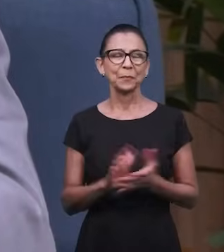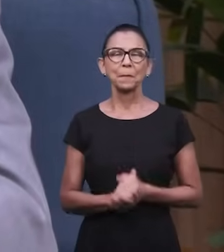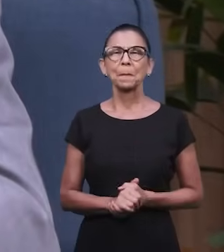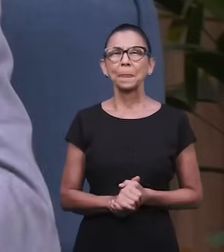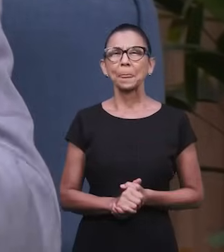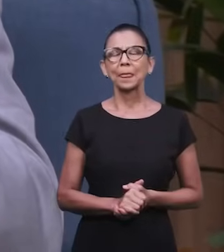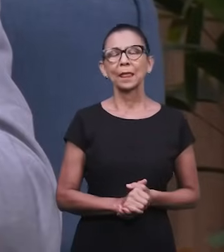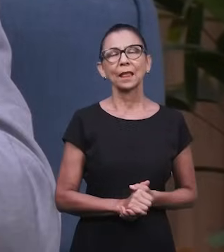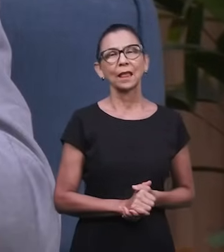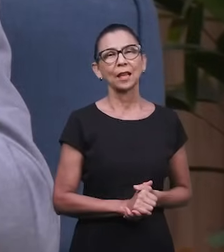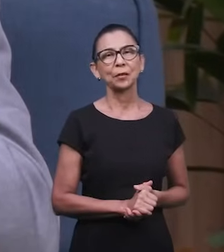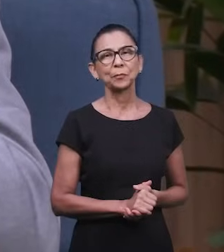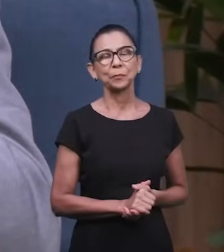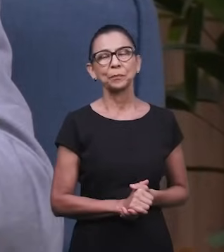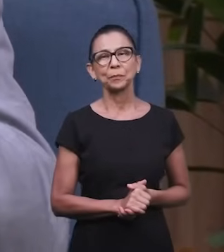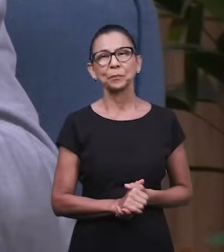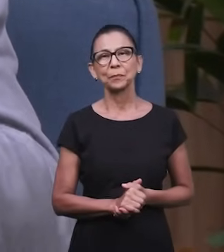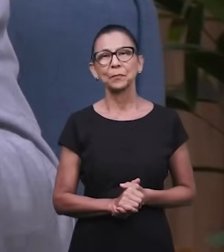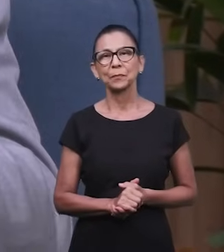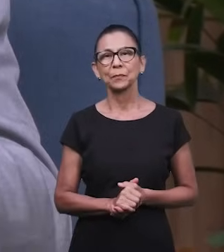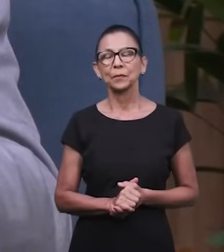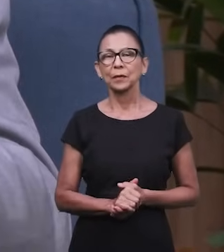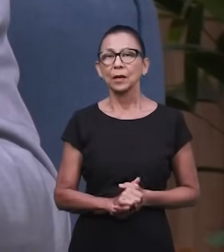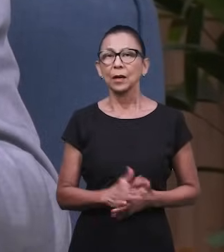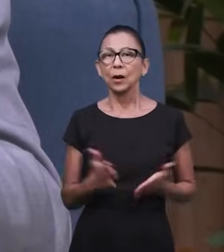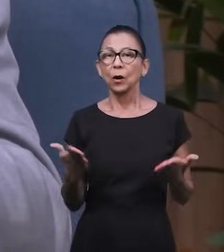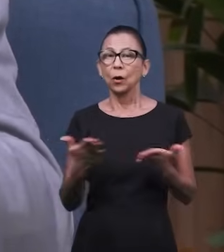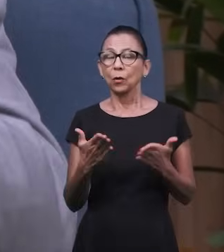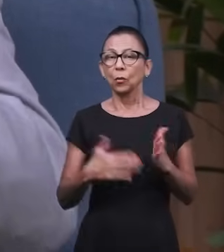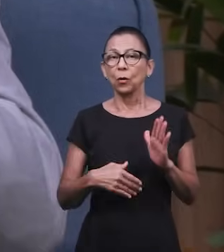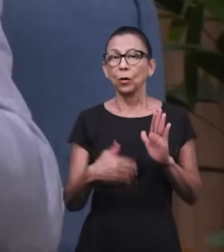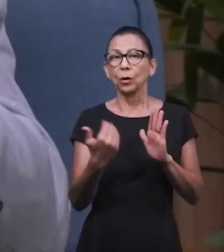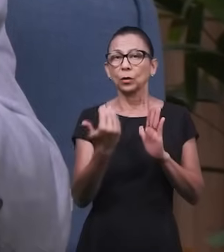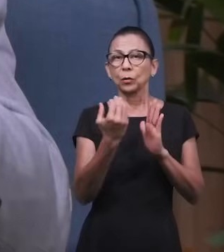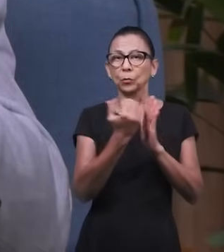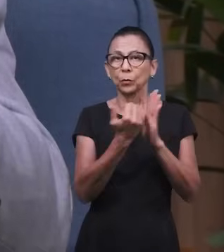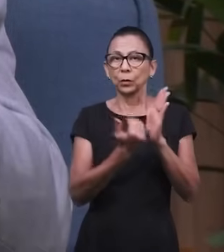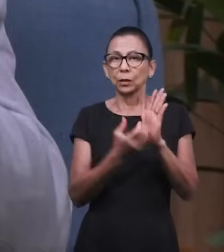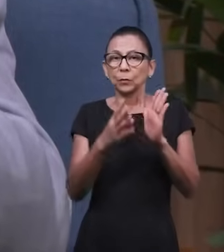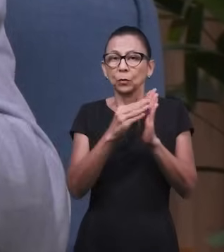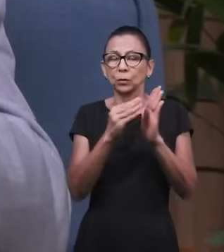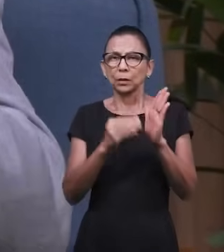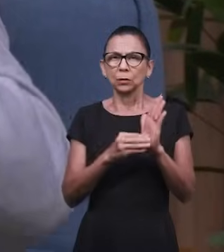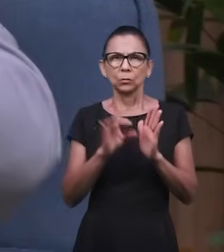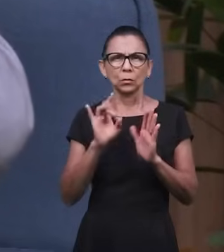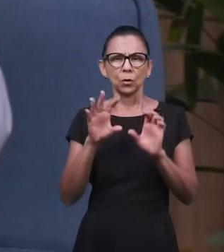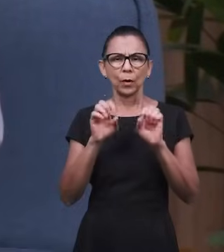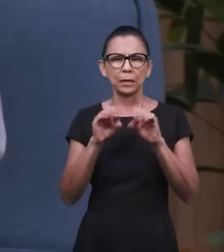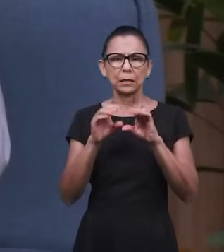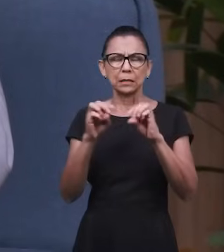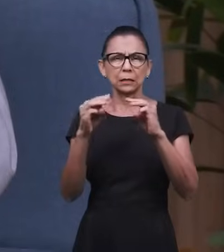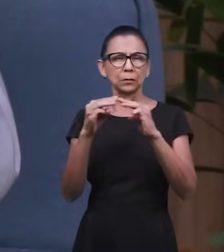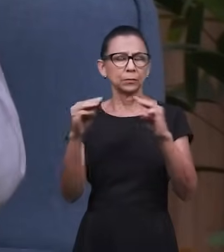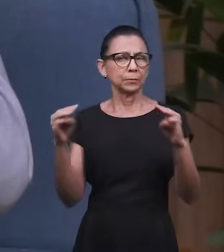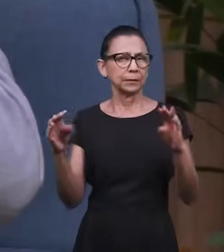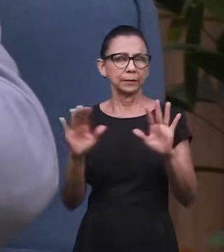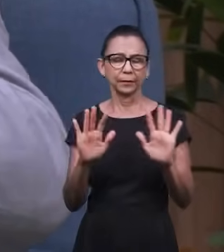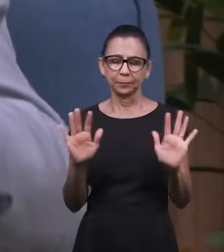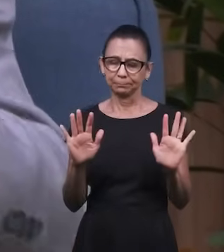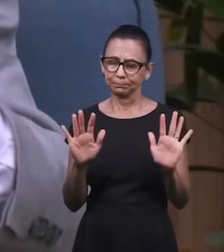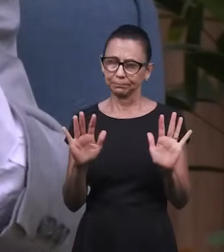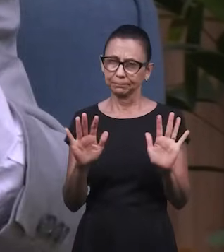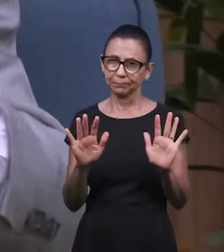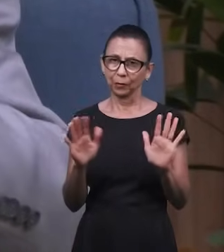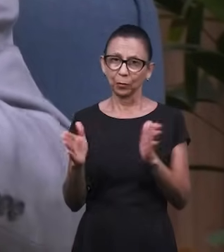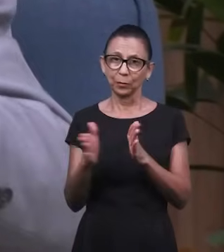sabe também que o programa vai transmitir apenas o quadro Lições do Manaim. Você que está acostumado com o quadro Lições do Manaim, o programa Anunciando o Evangelho Eterno